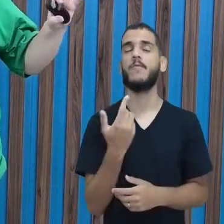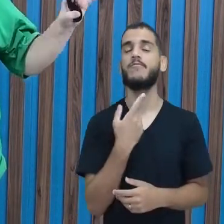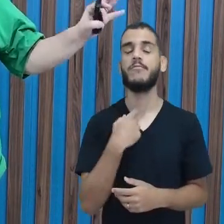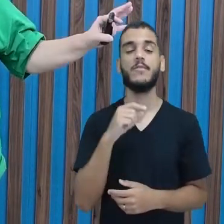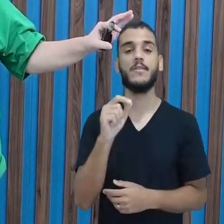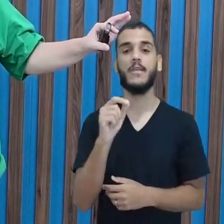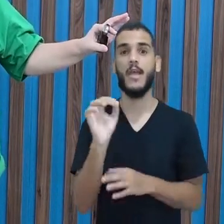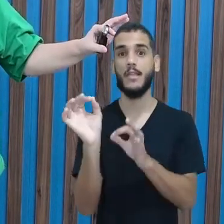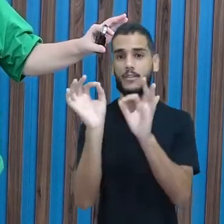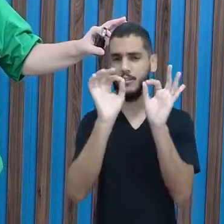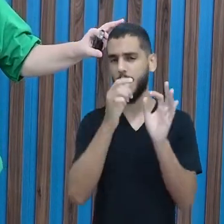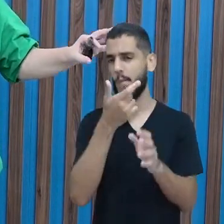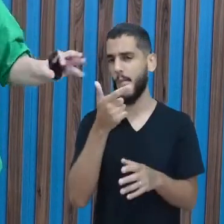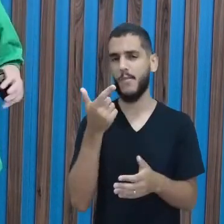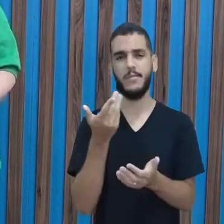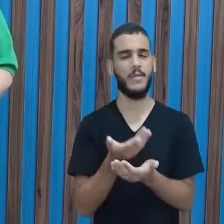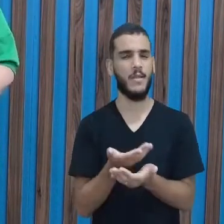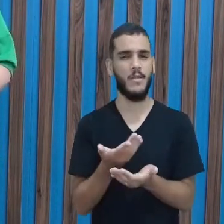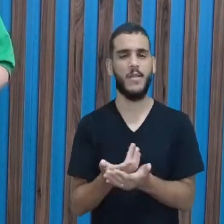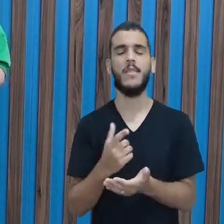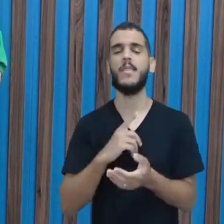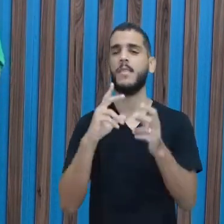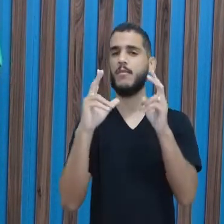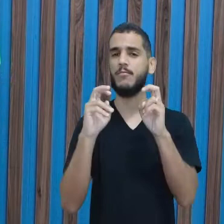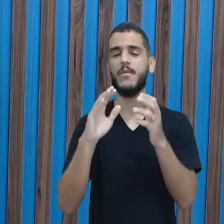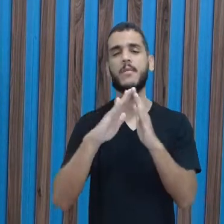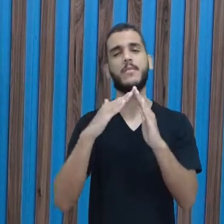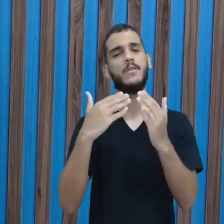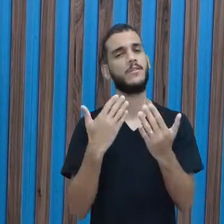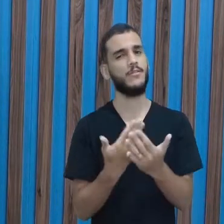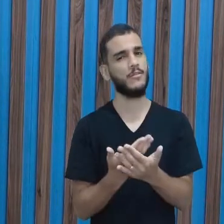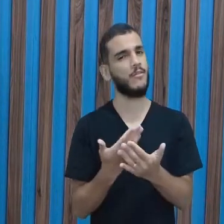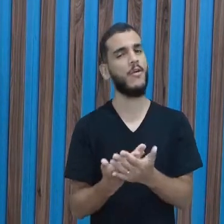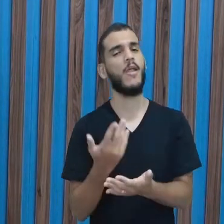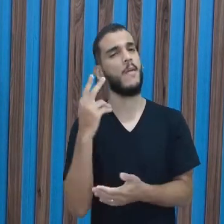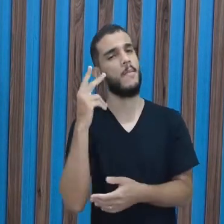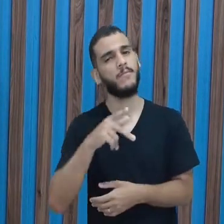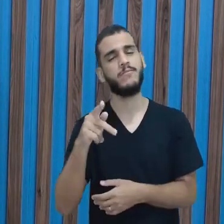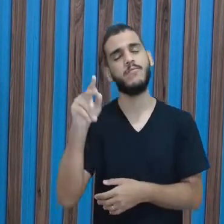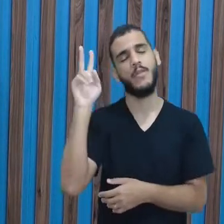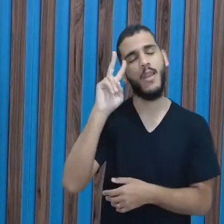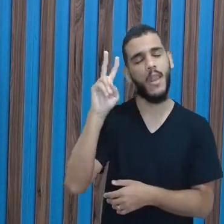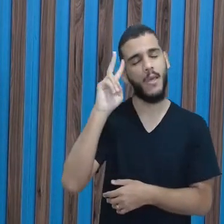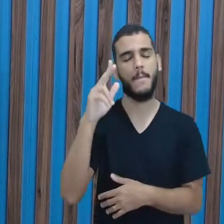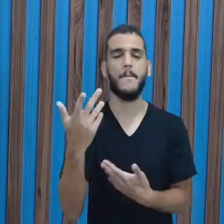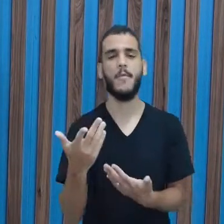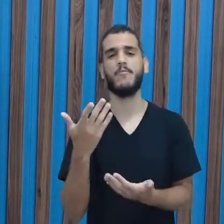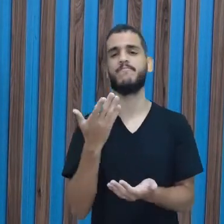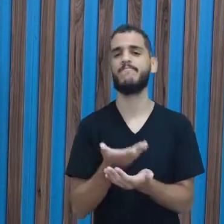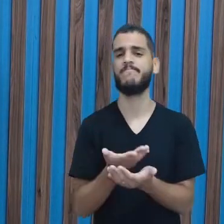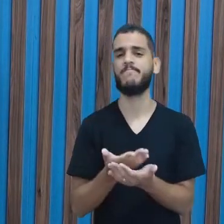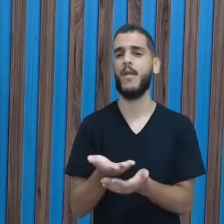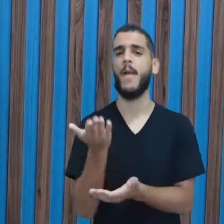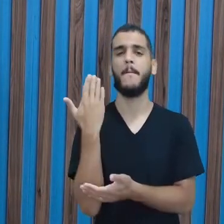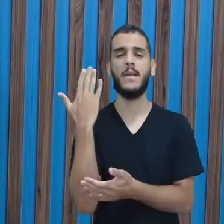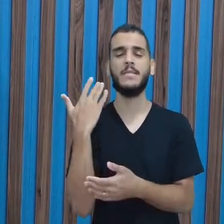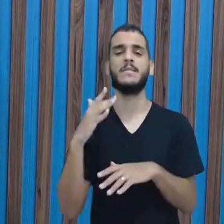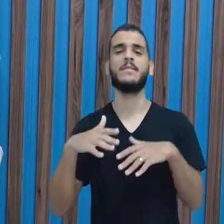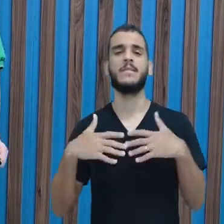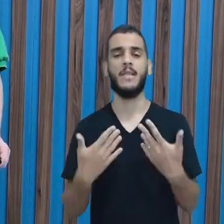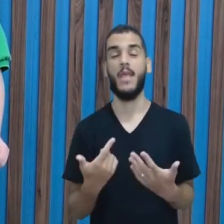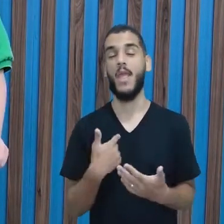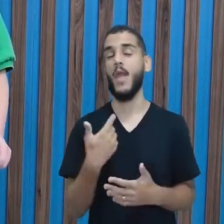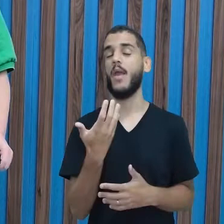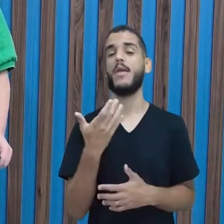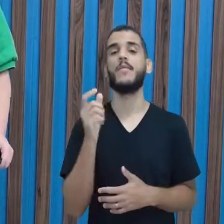tenho um assunto lá na escola que o professor lembrou de um assunto passado e eu